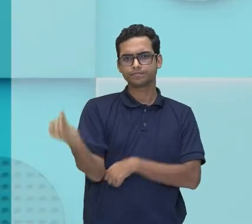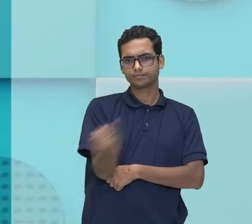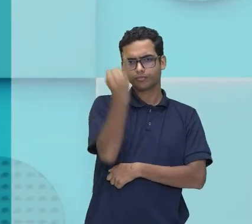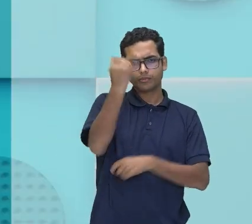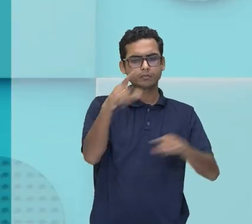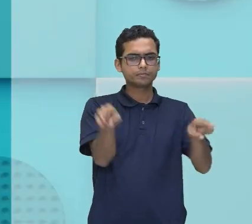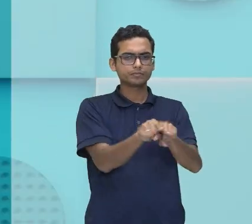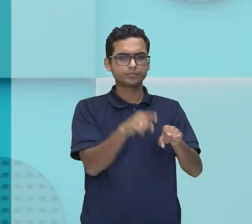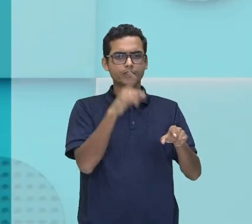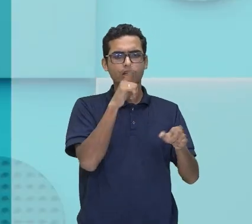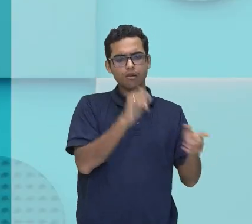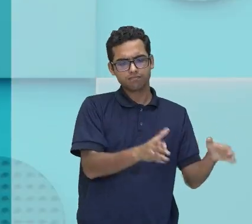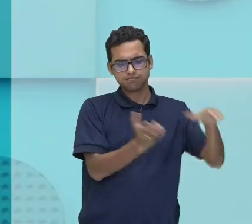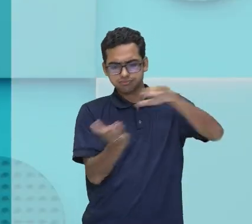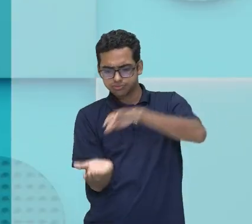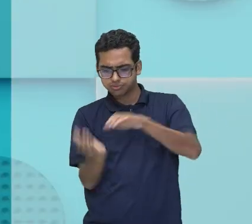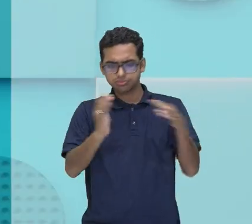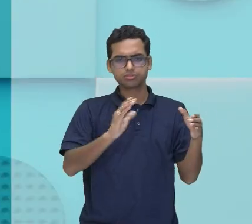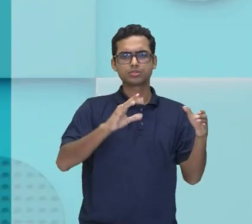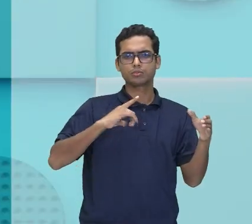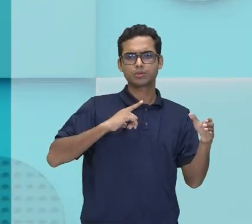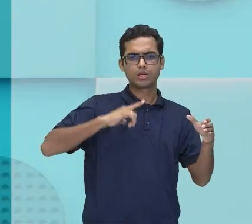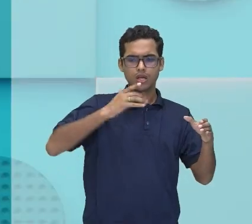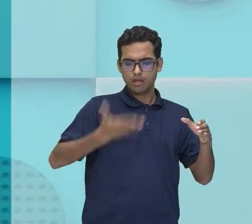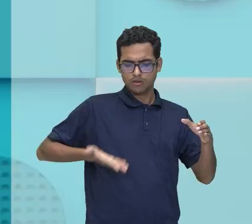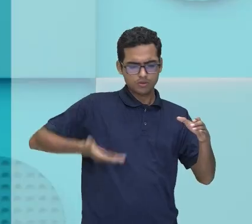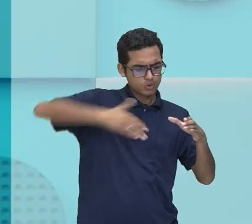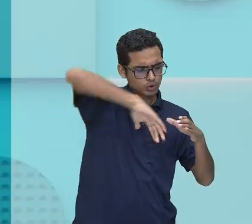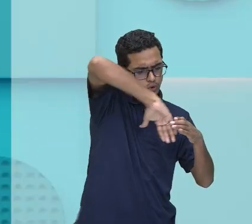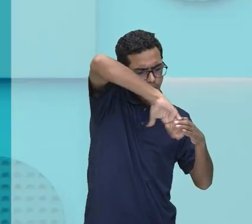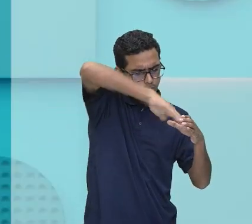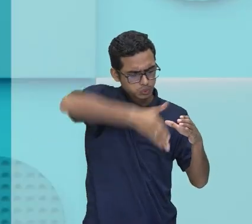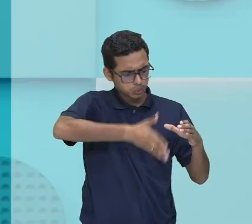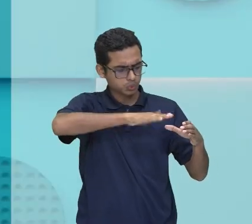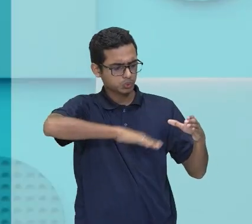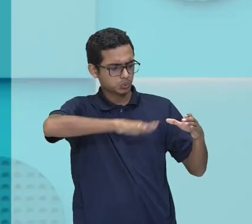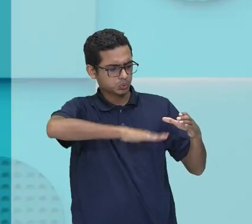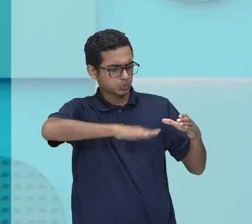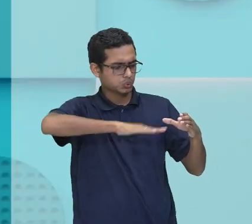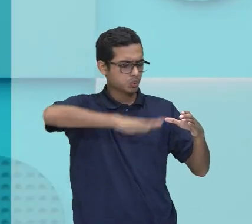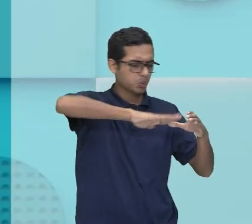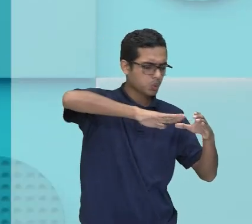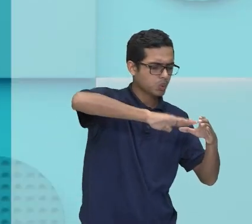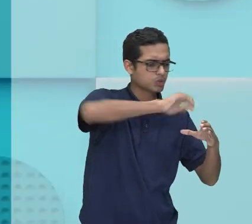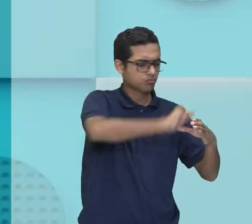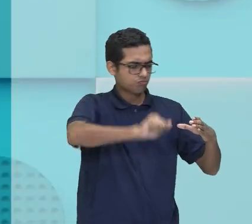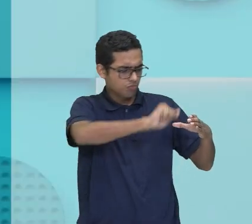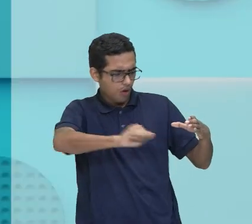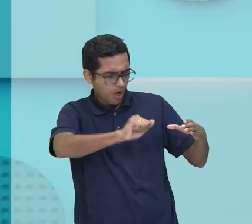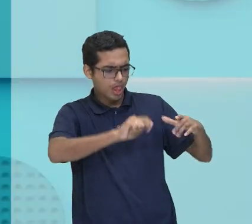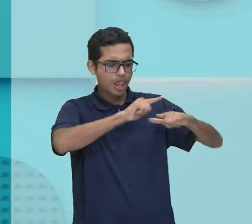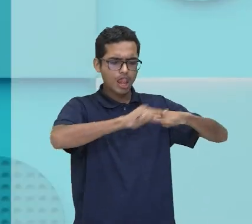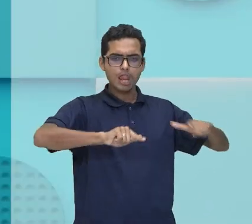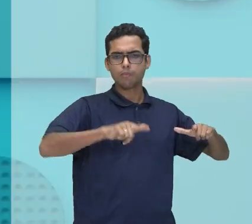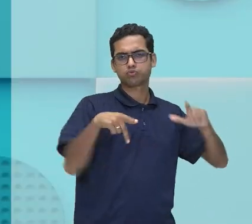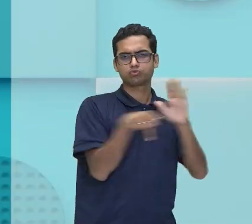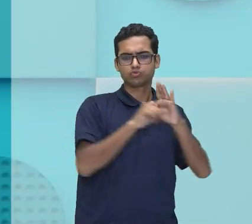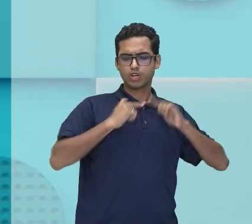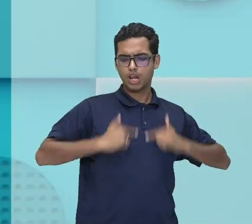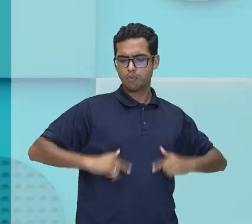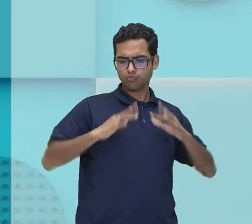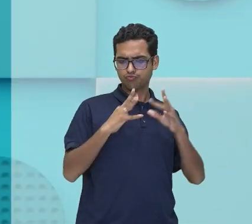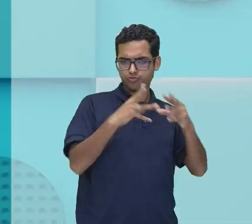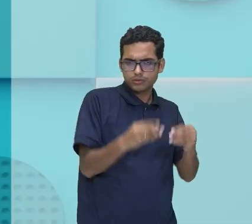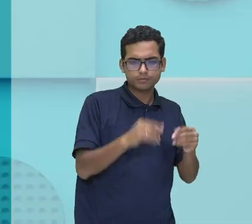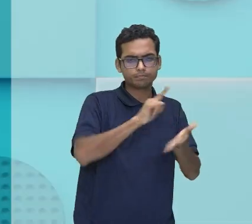lavar bem, não é? Então, ele vai mostrando ali o mecanismo da gente evitar a doença. Mas eu já contraí. Que remédio eu